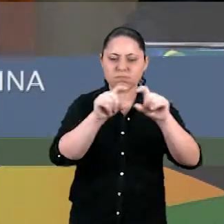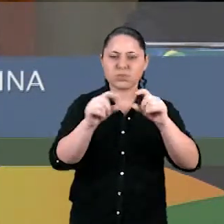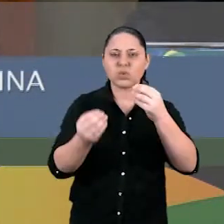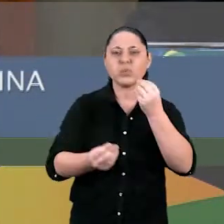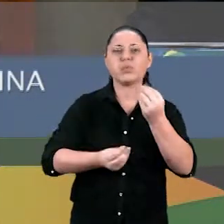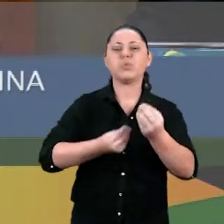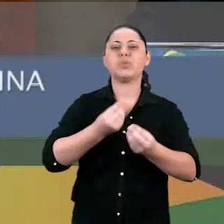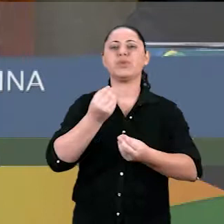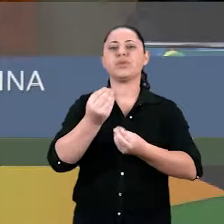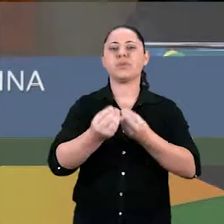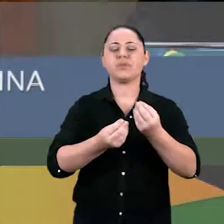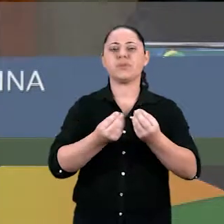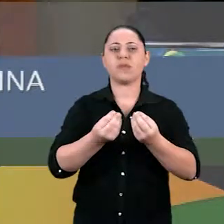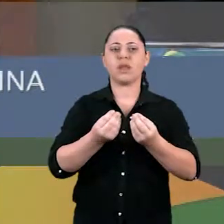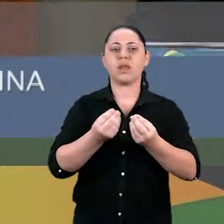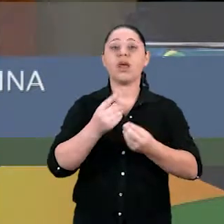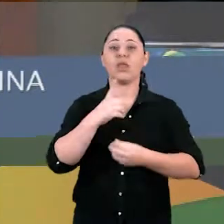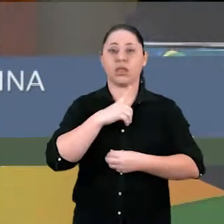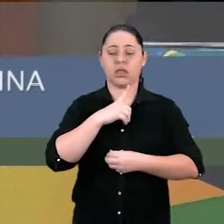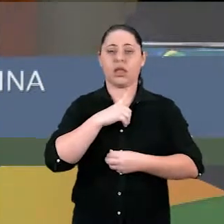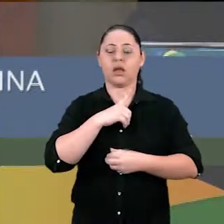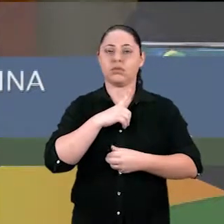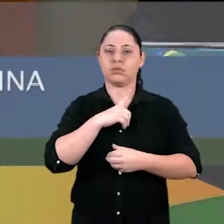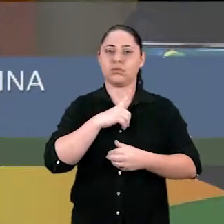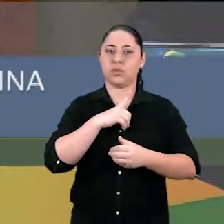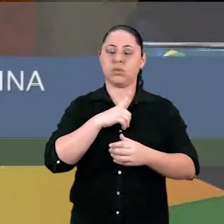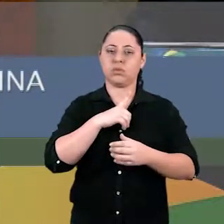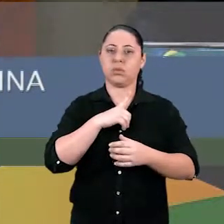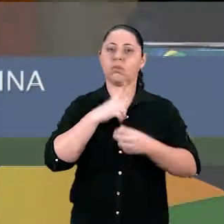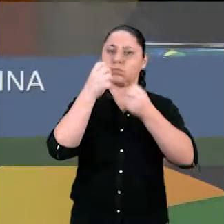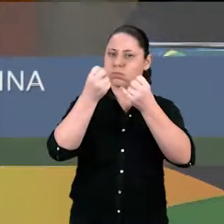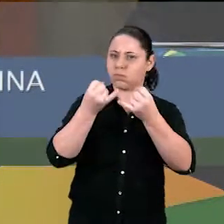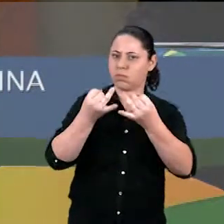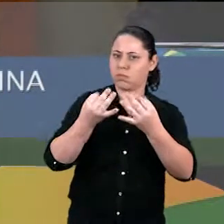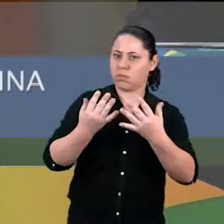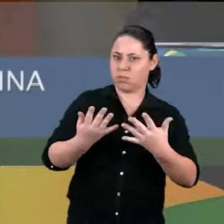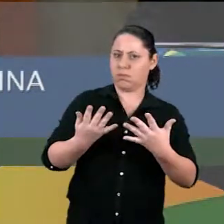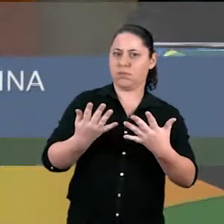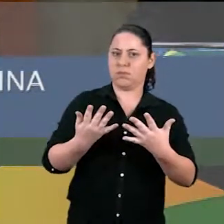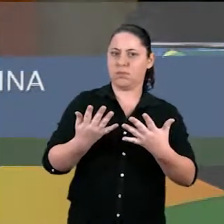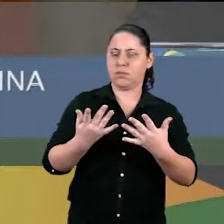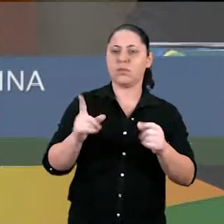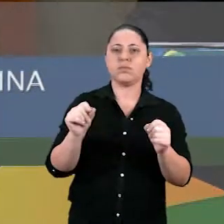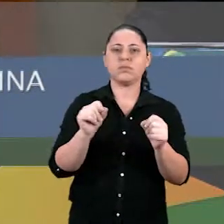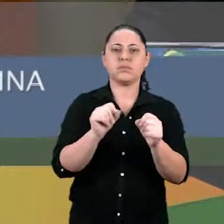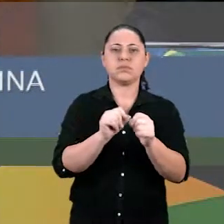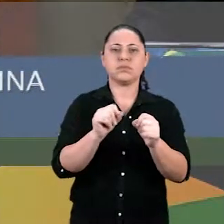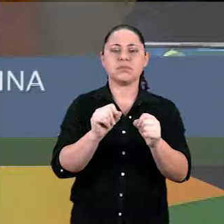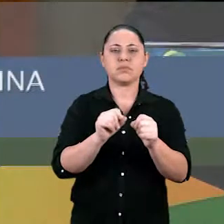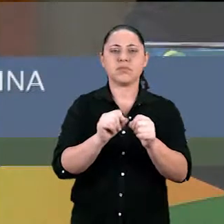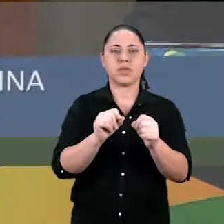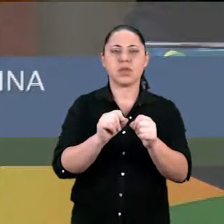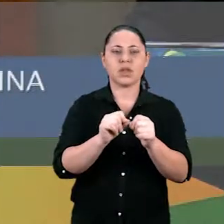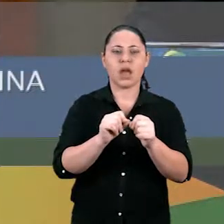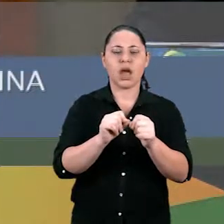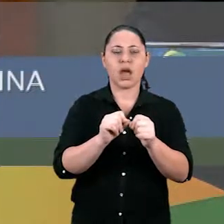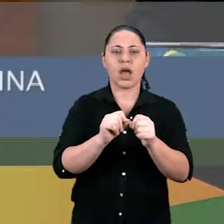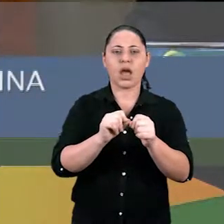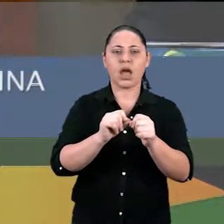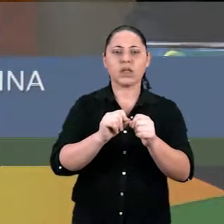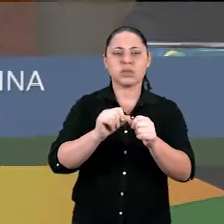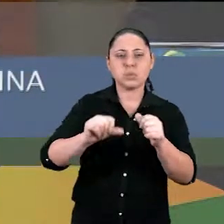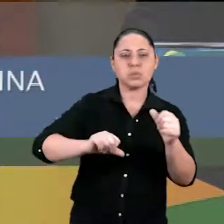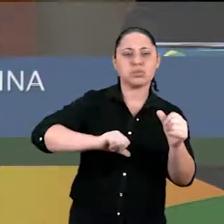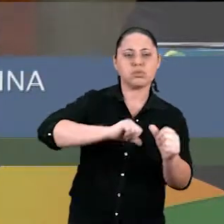seus jurisdicionados. E guardadas as devidas proporções e feitas as